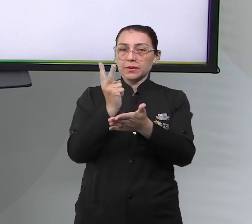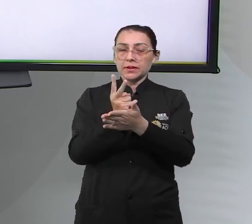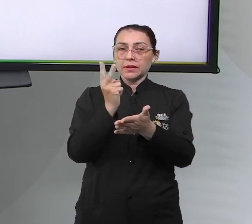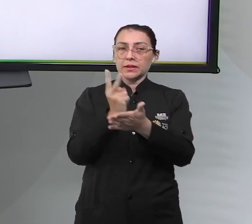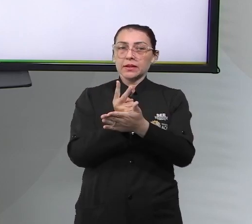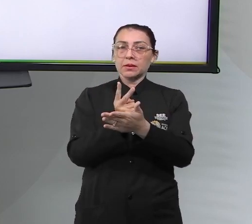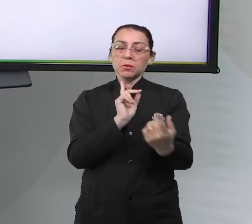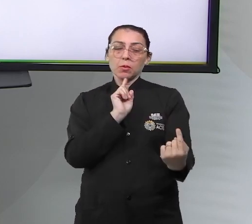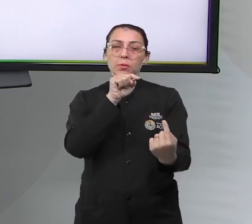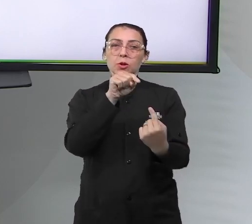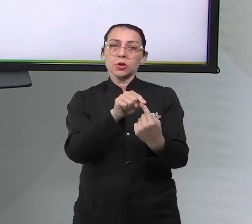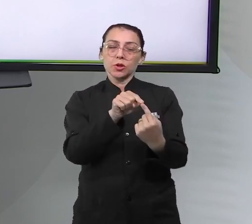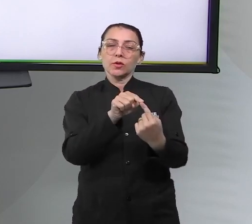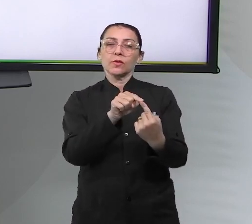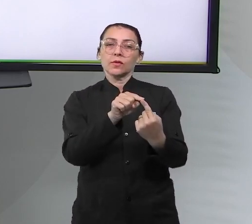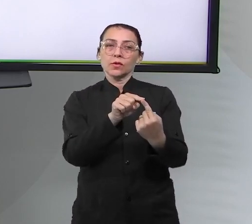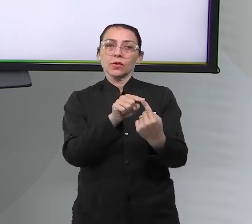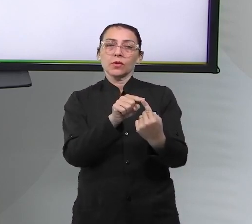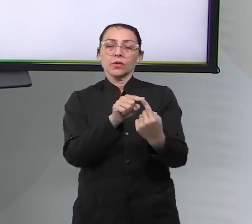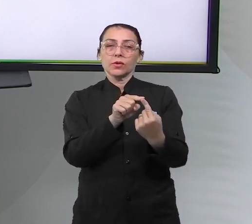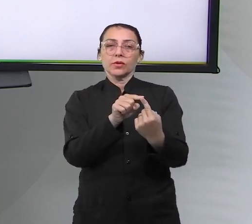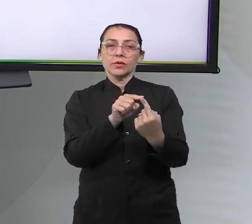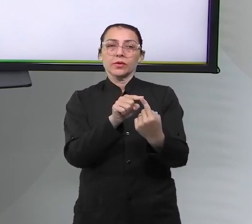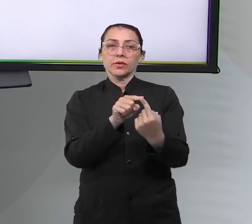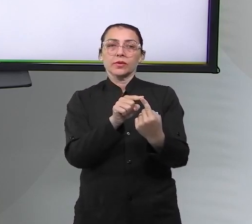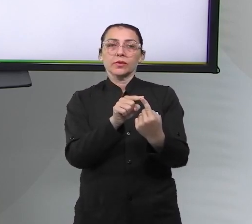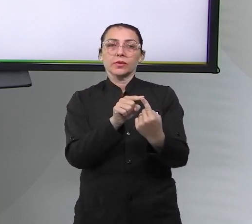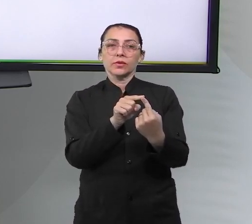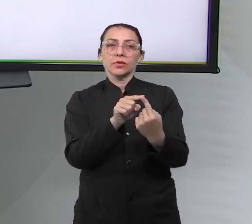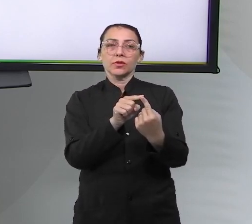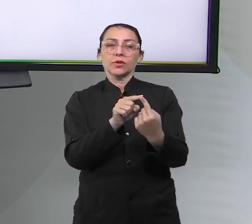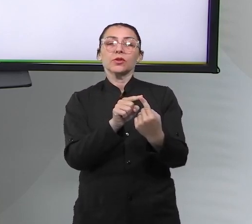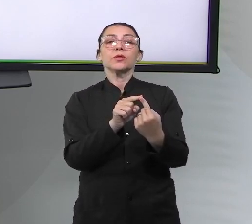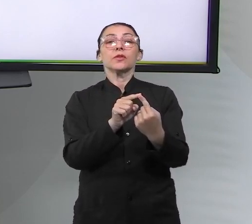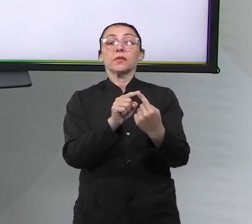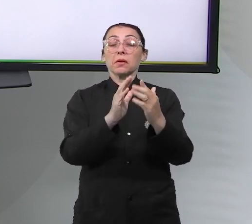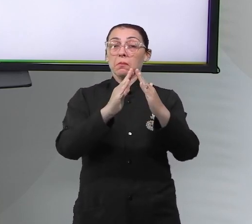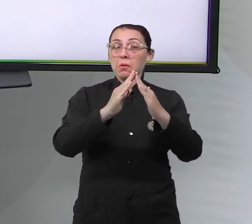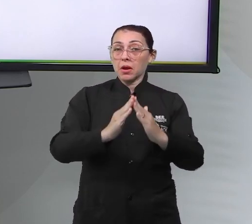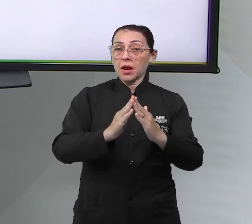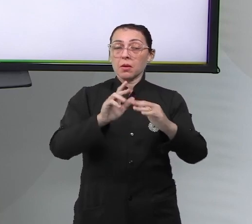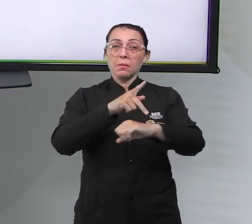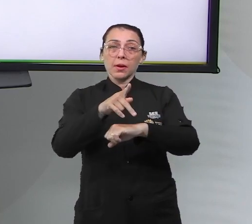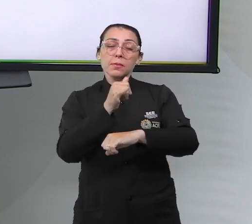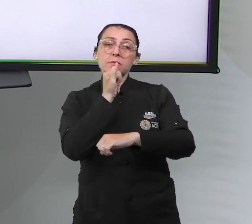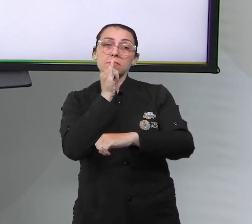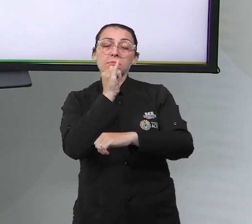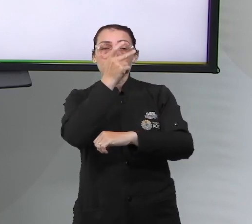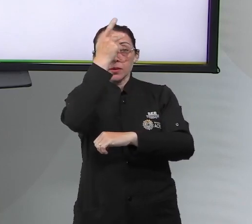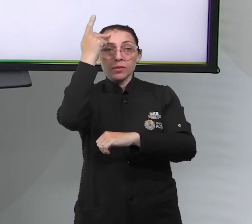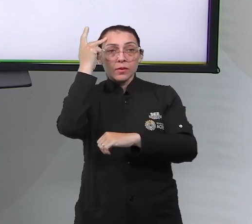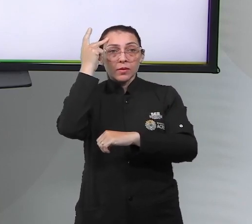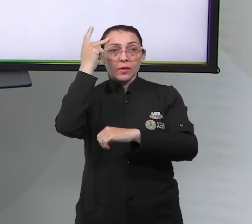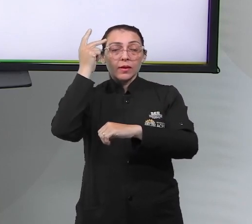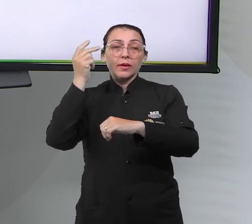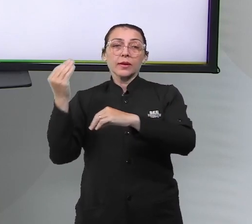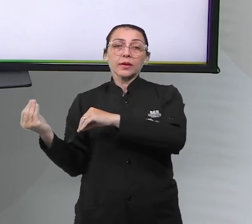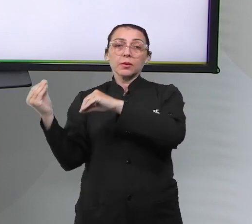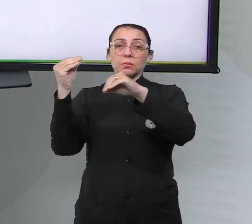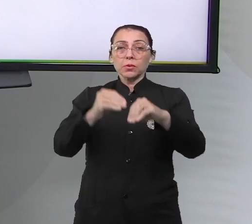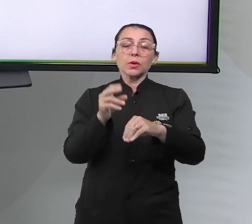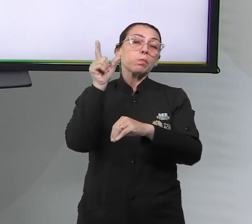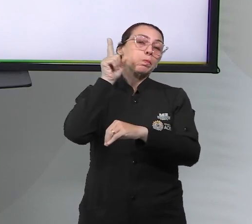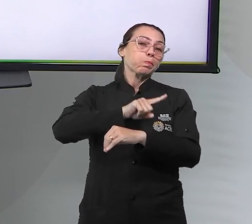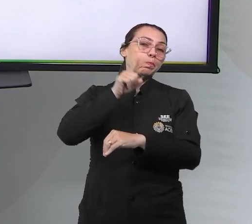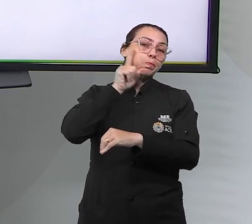intenção de se regularizar, digamos assim, naquele país. É o caso, por exemplo, das pessoas que migram para os